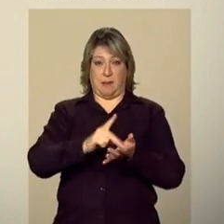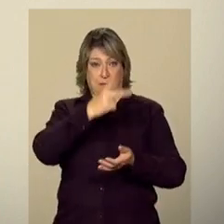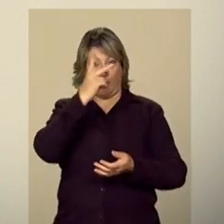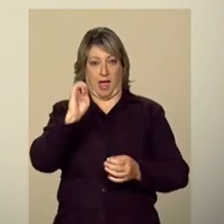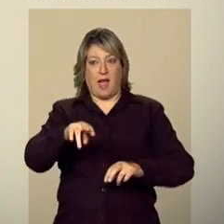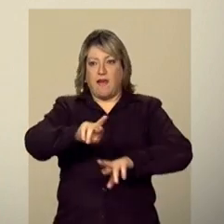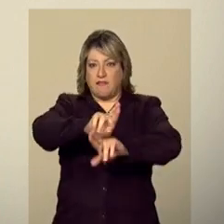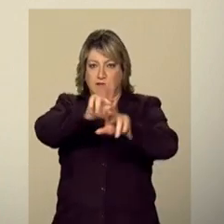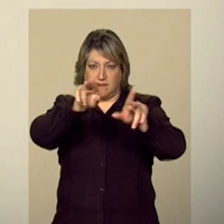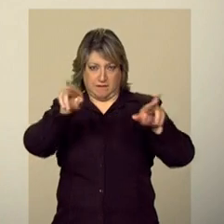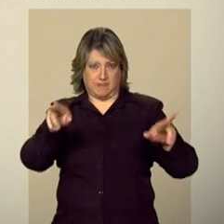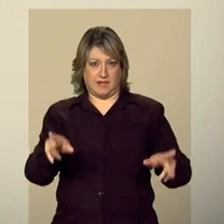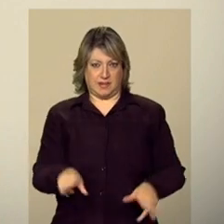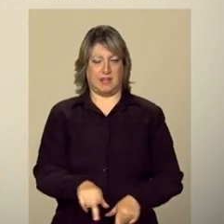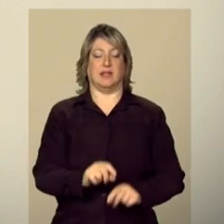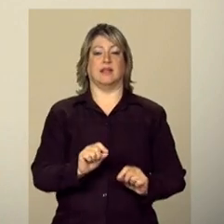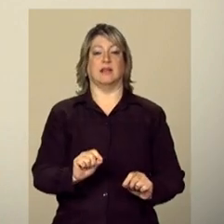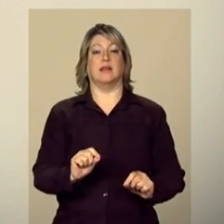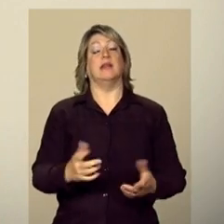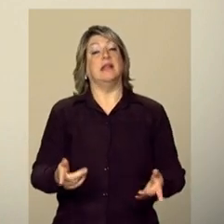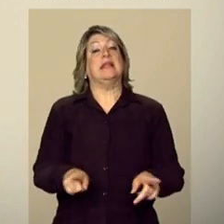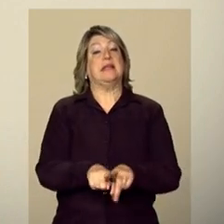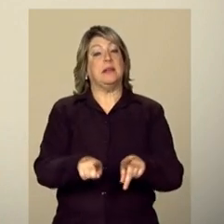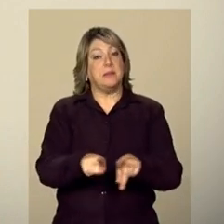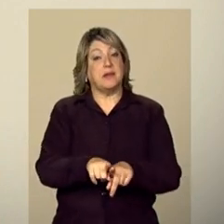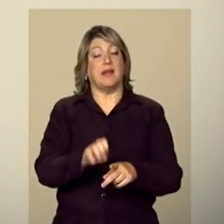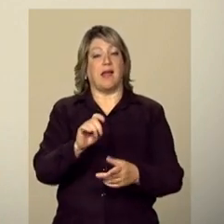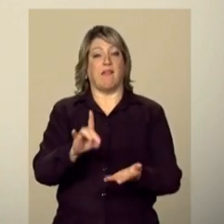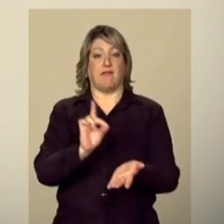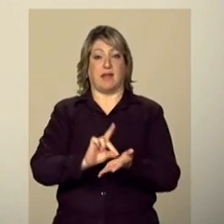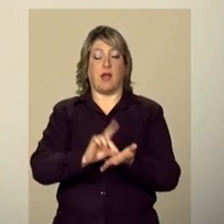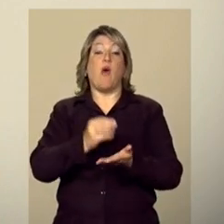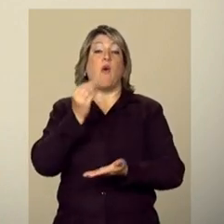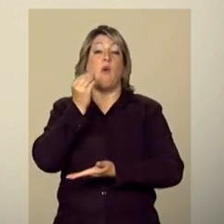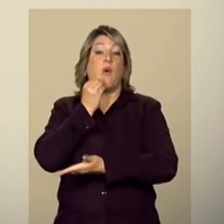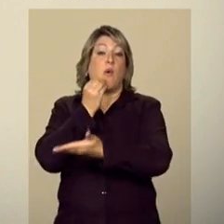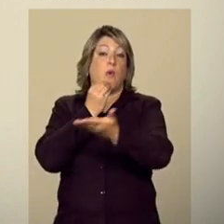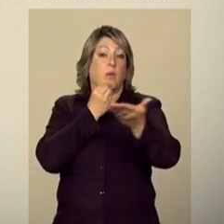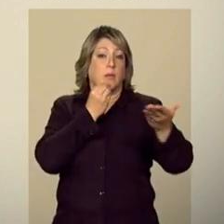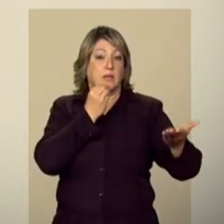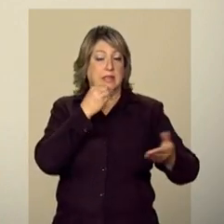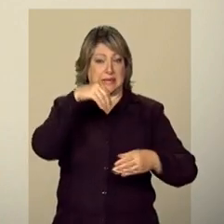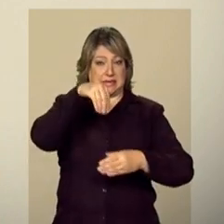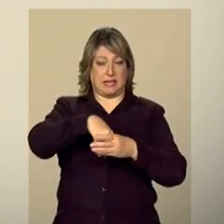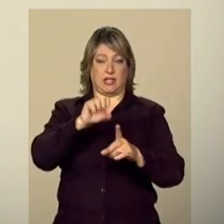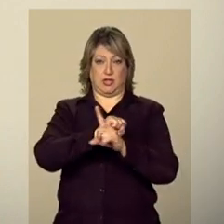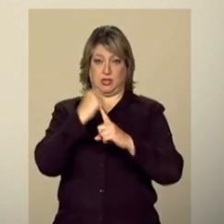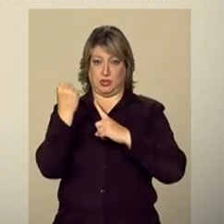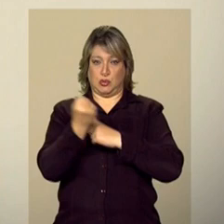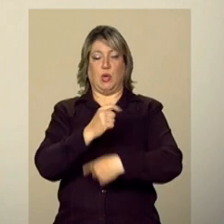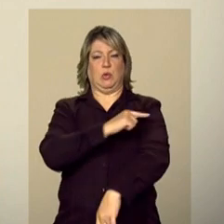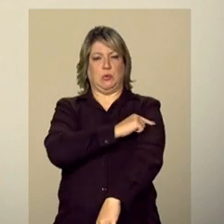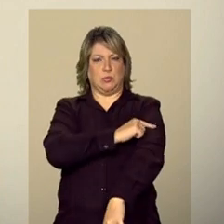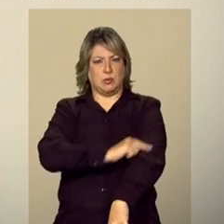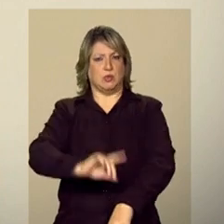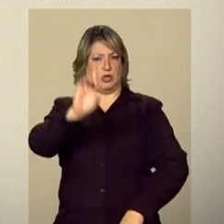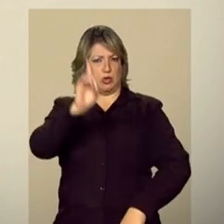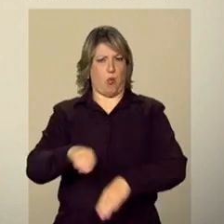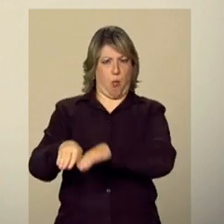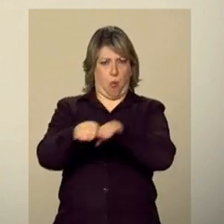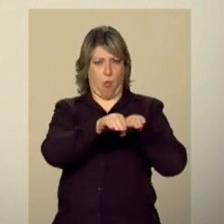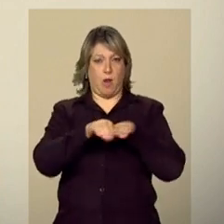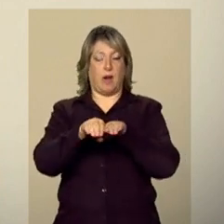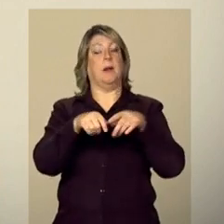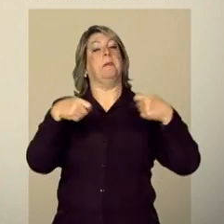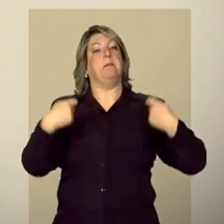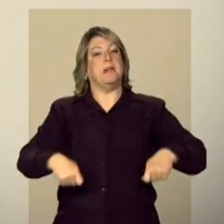diferentes umas das outras também é verdade que as oportunidades numa sociedade Justa e democrática